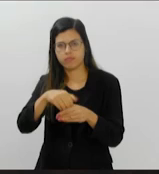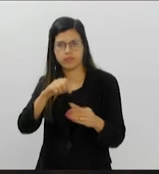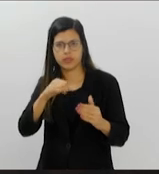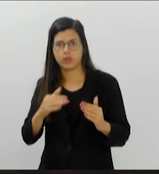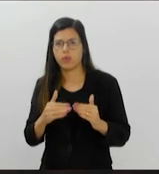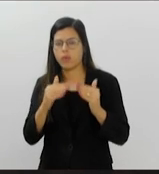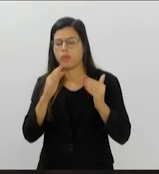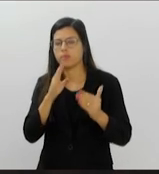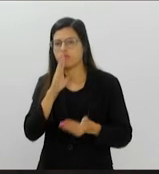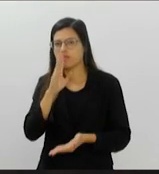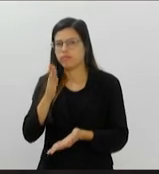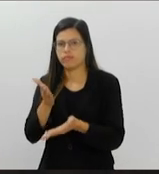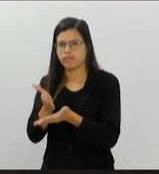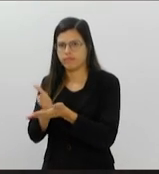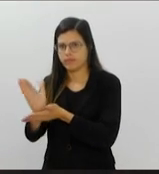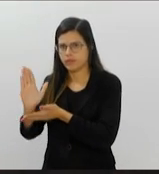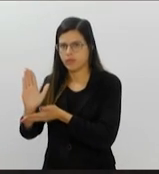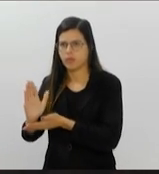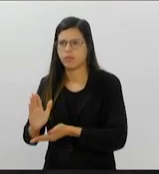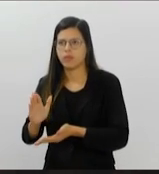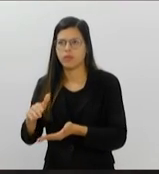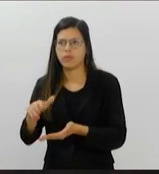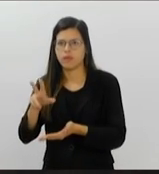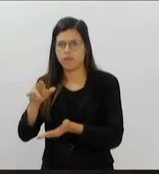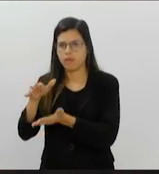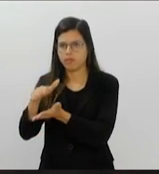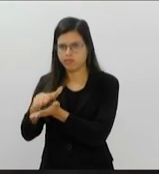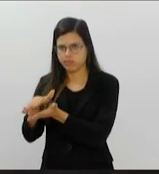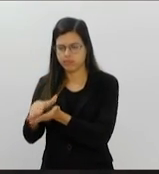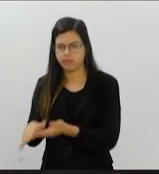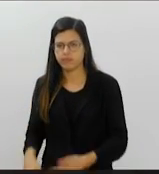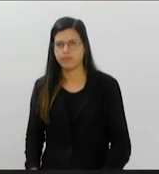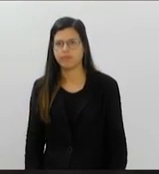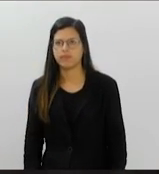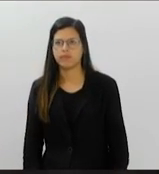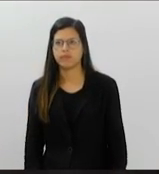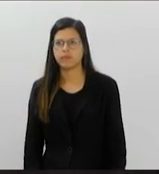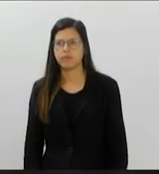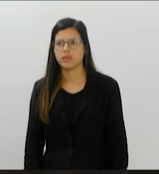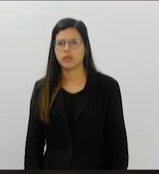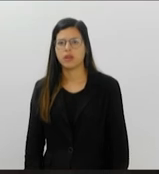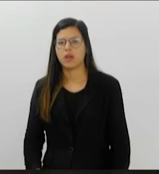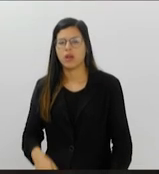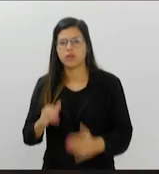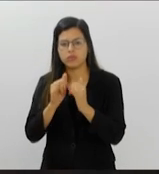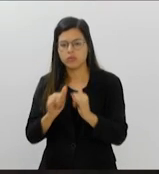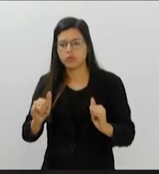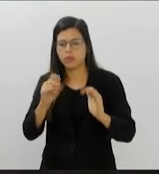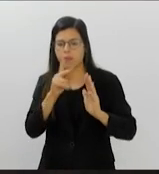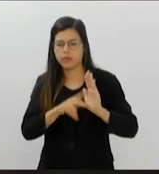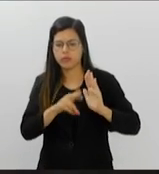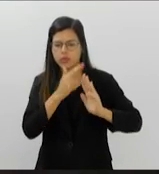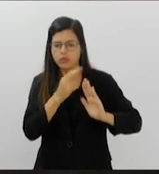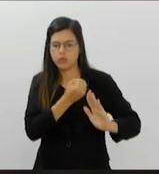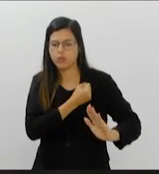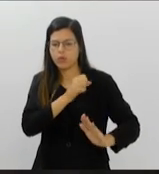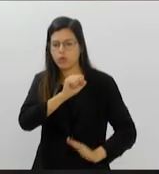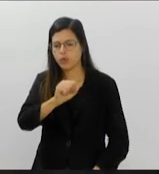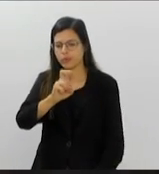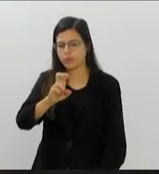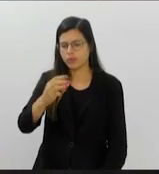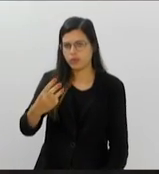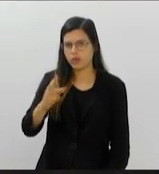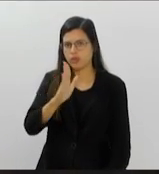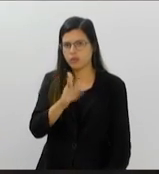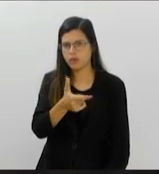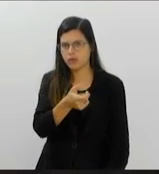aprovam, permaneçam como estão. Aprovado, vai a promulgação. Anuncio o projeto de resolução número 853